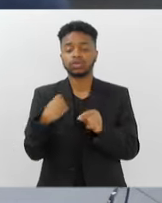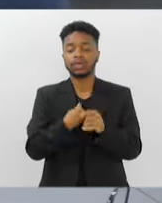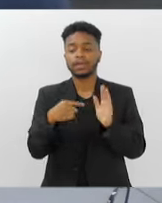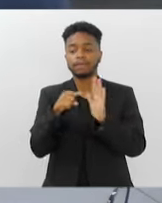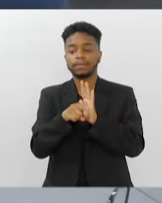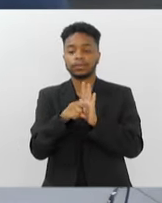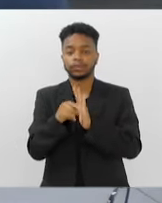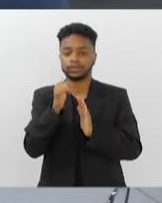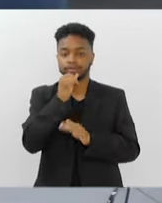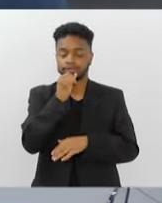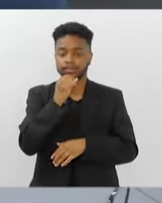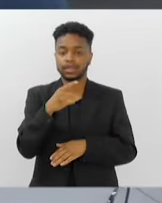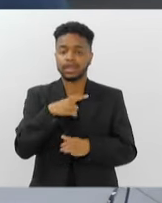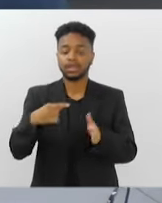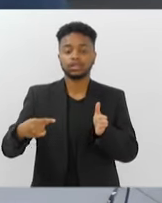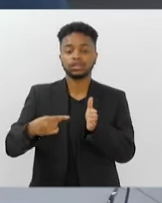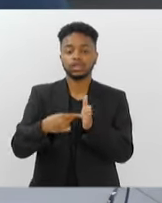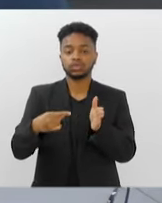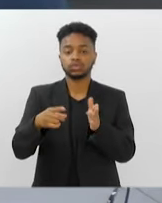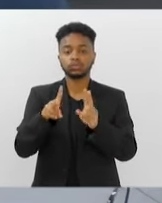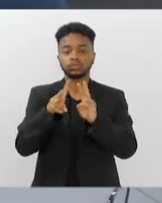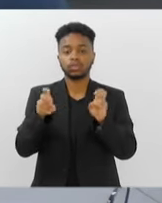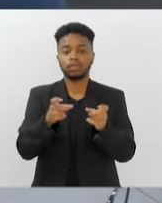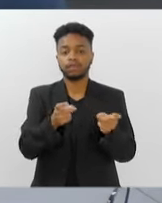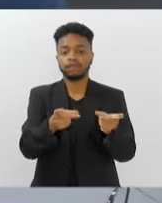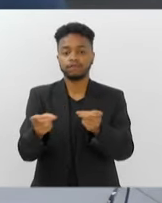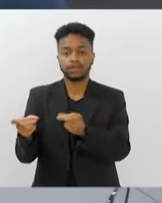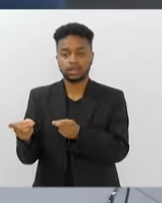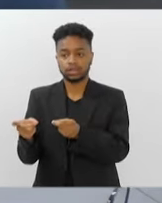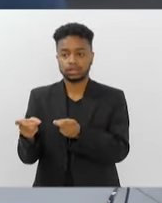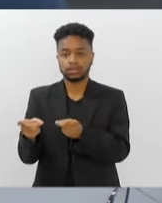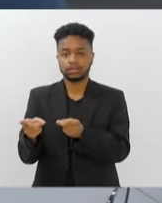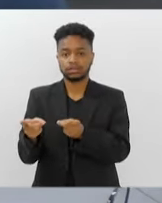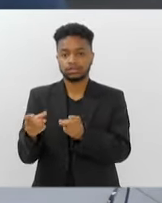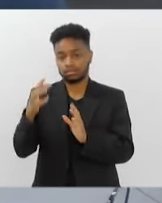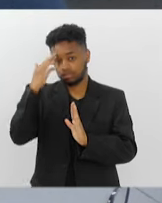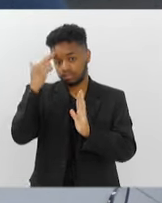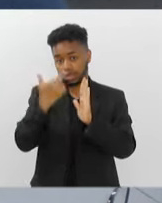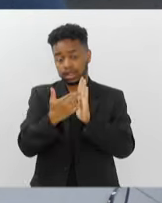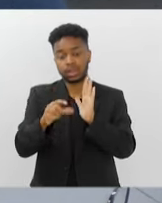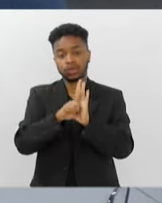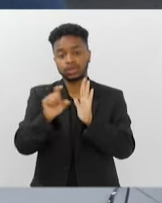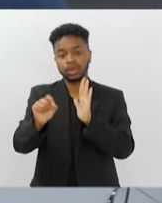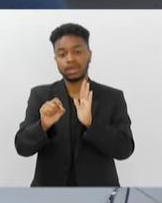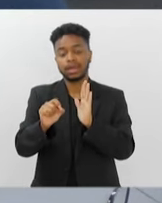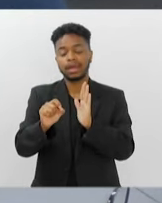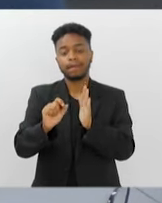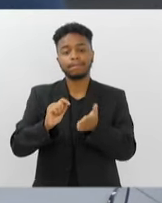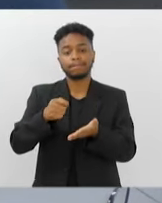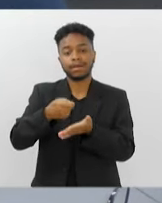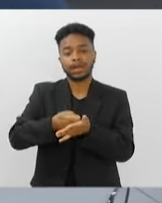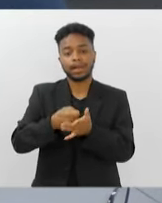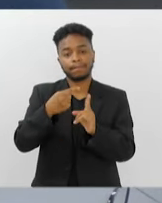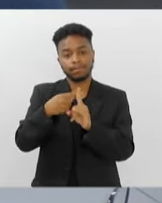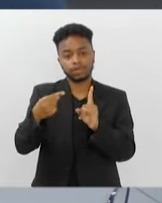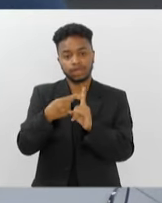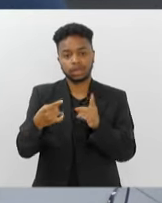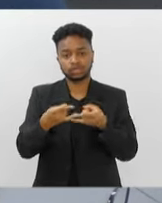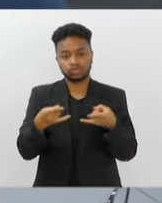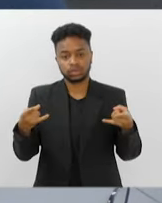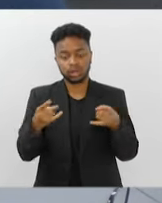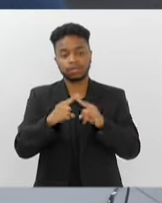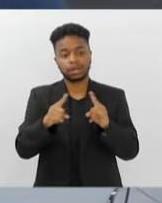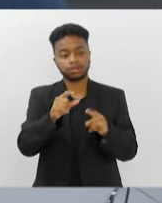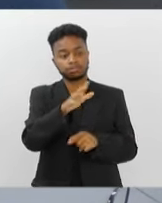exemplo nós recebemos denúncia da venda respeitando a lei da meia entrada e Eles não